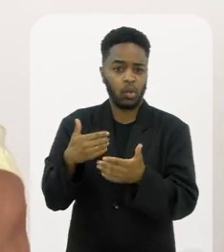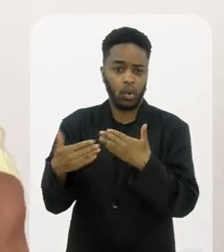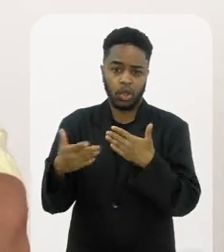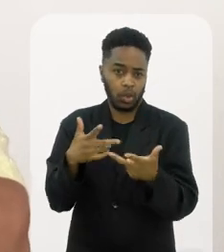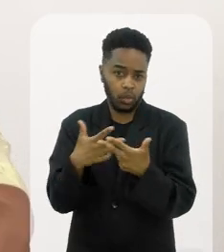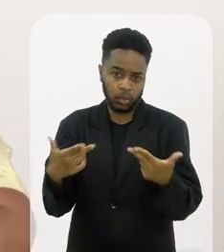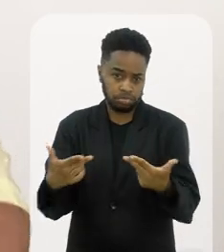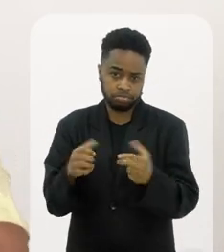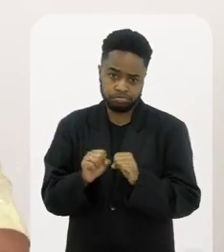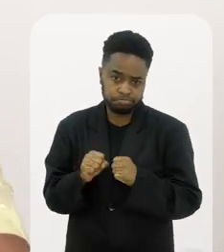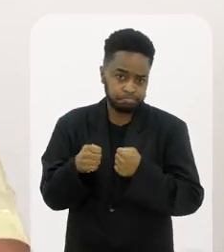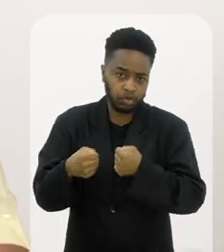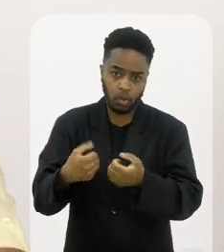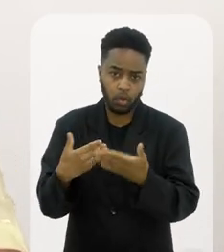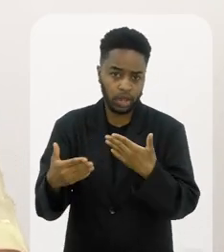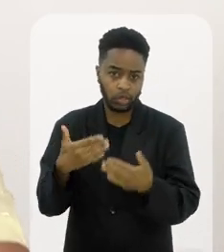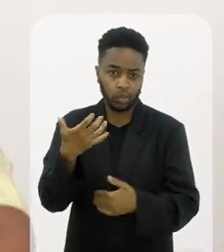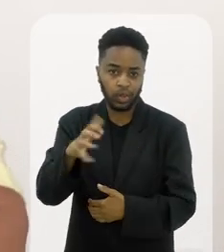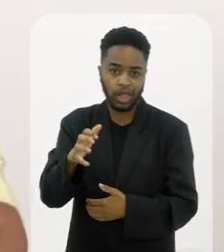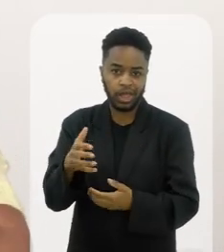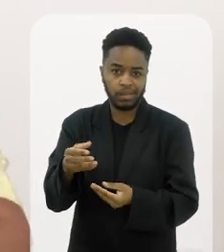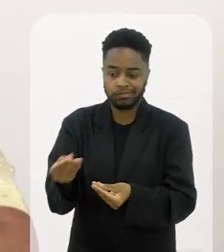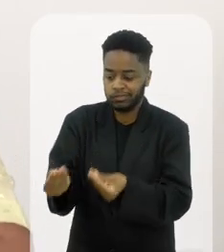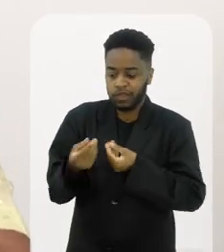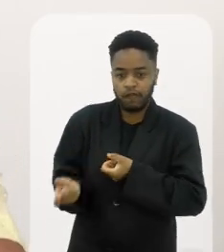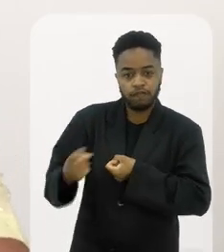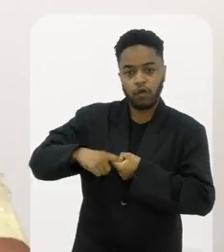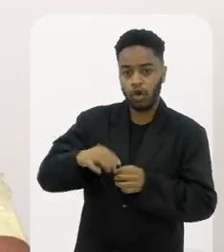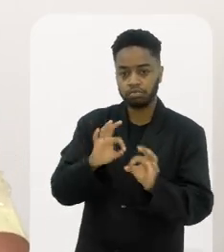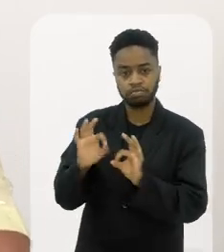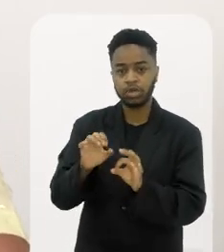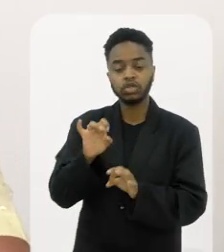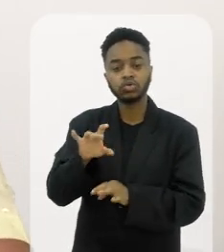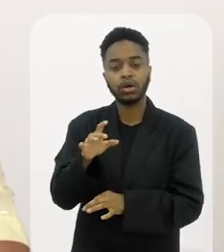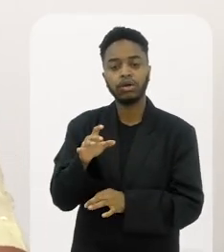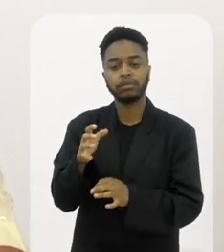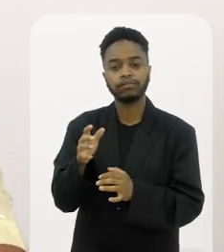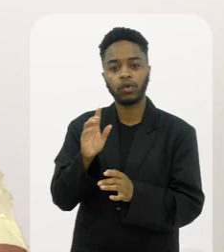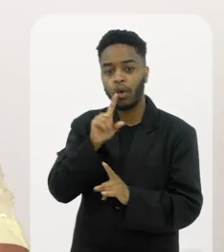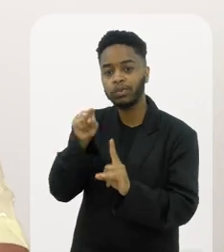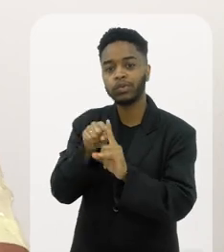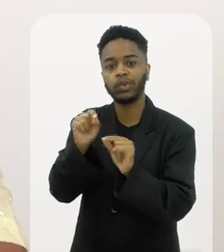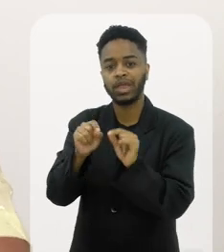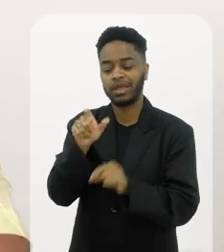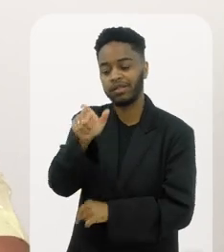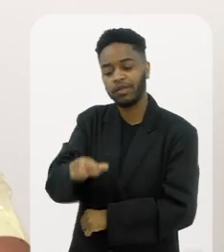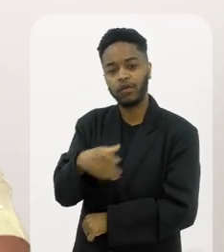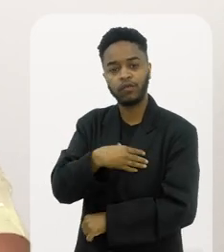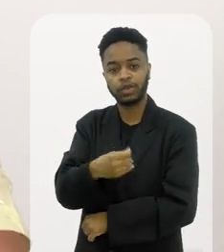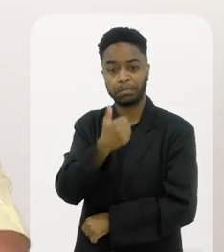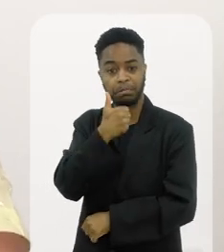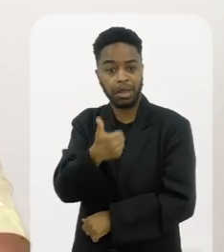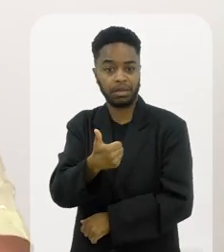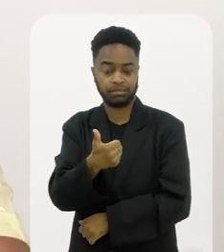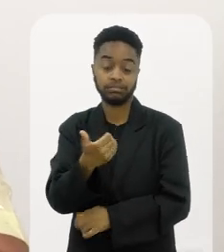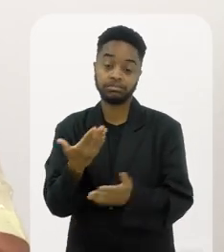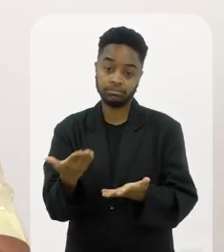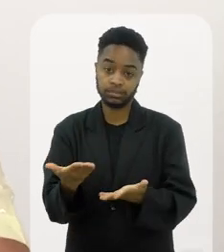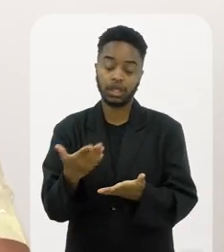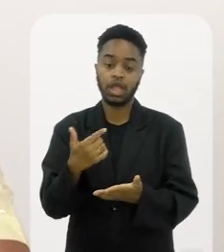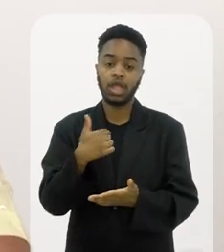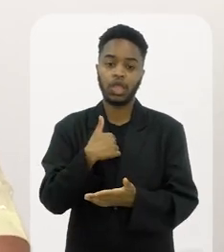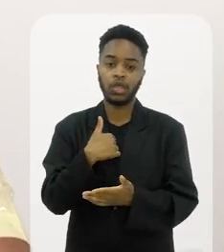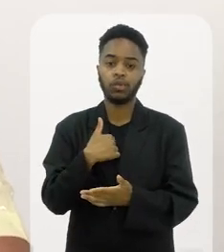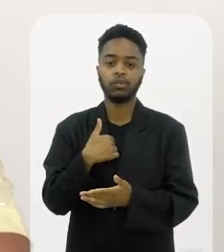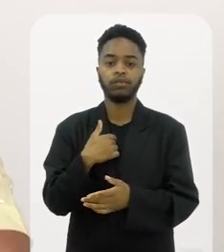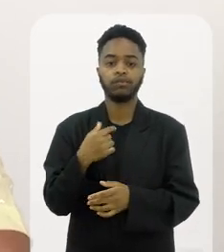faz qualquer coisa pelo filho e ela não quer troca, ela só quer que o filho fique bem. Então é isso. Então no templo eu sou essa mãe. Eu vou uma vez